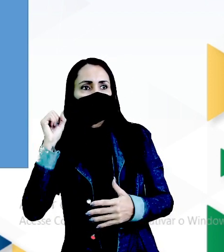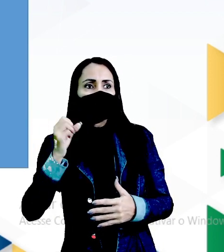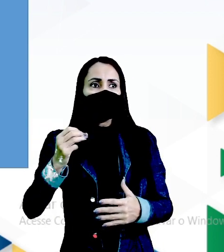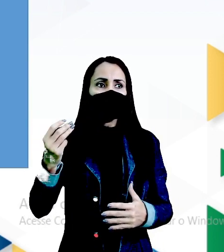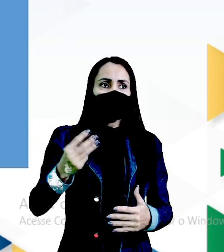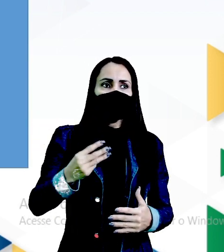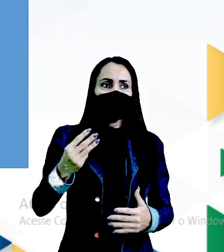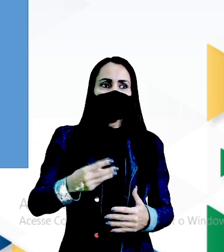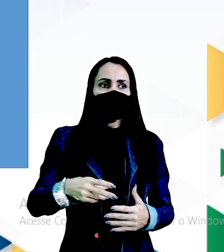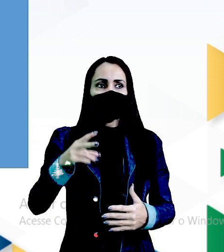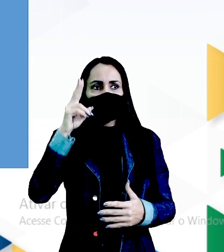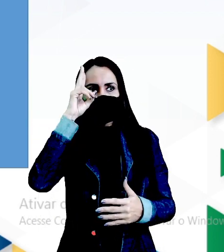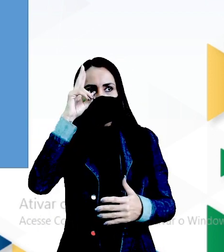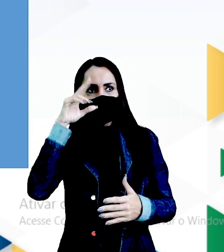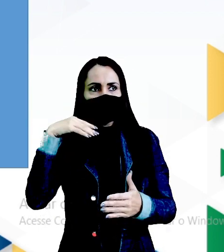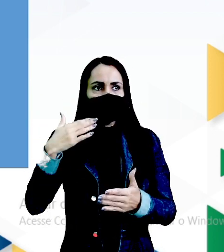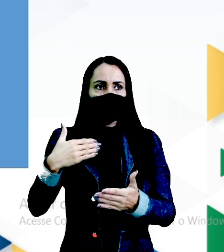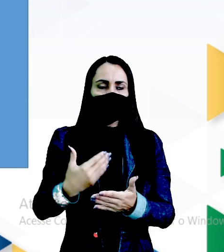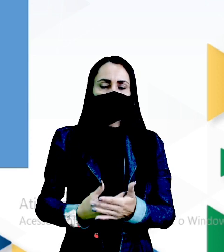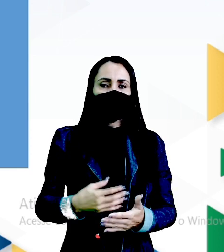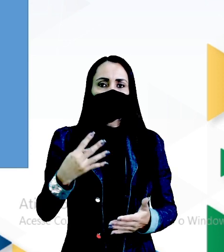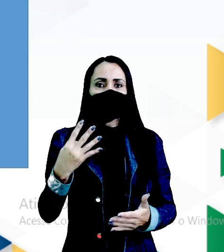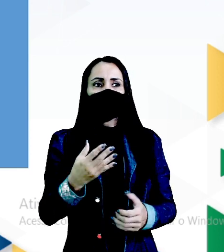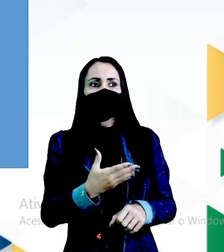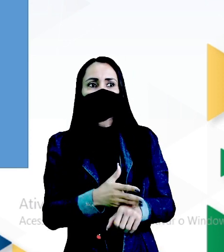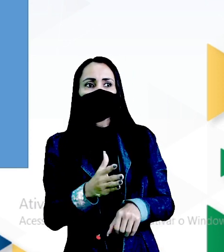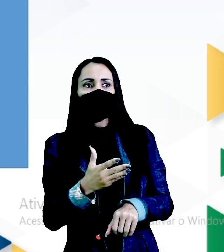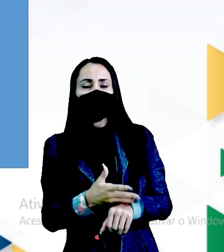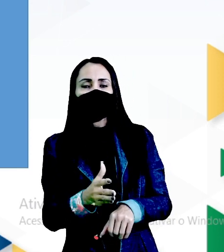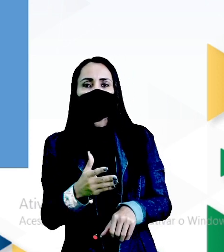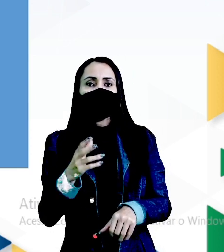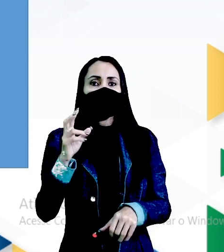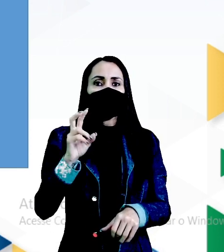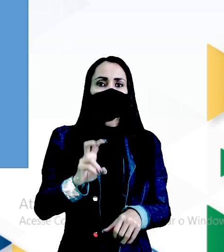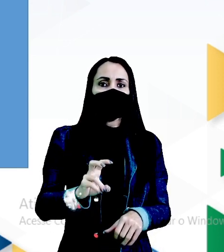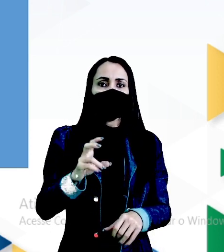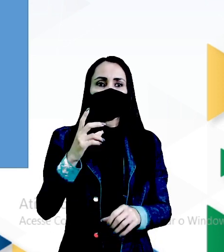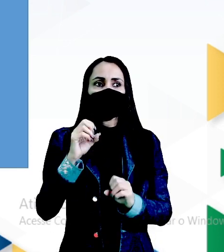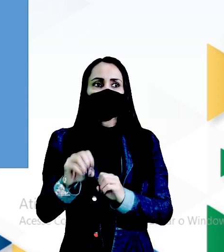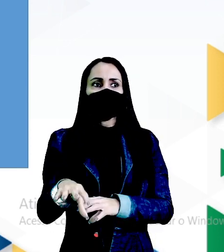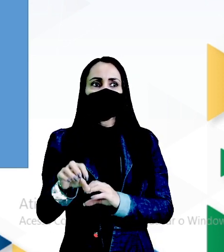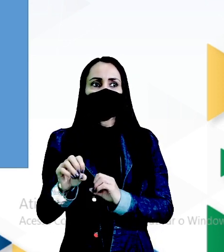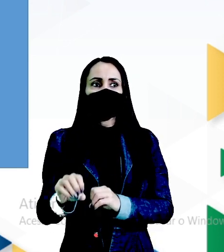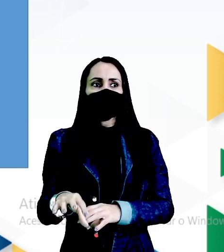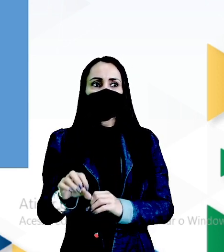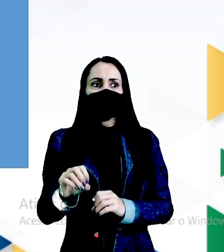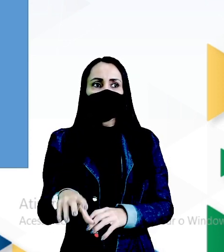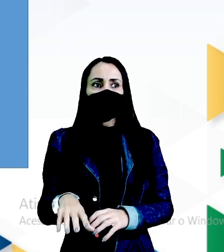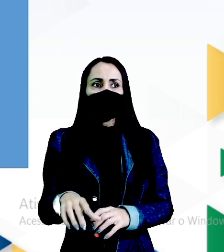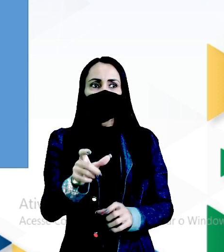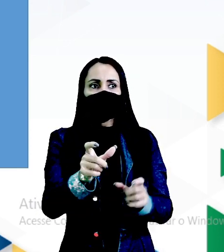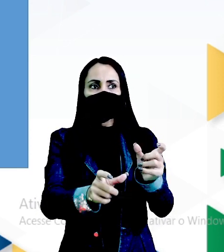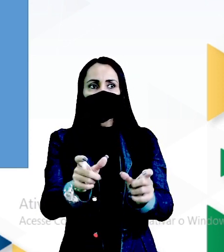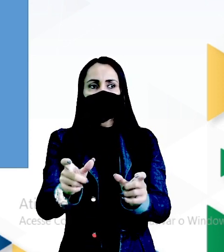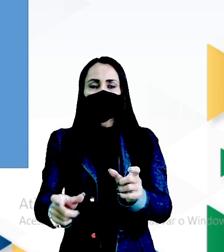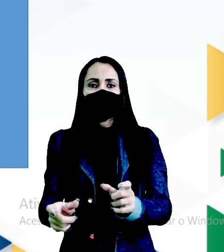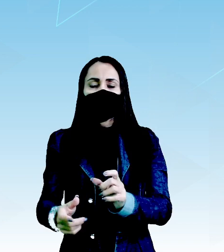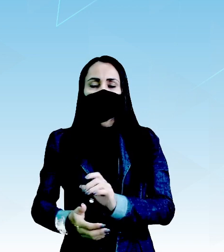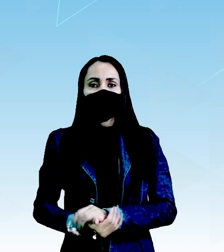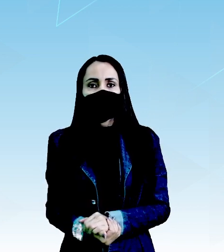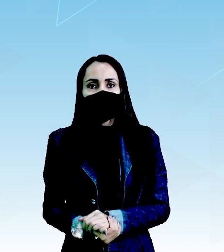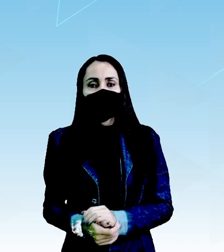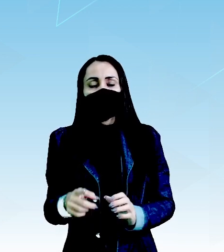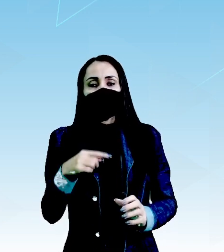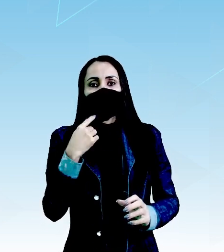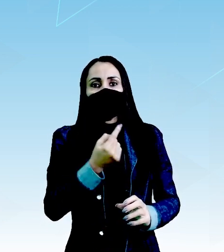terceiro, relembrar. O quarto, praticar. E o quinto, ensinar aos outros. Isso aí nós temos